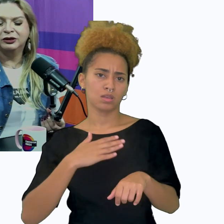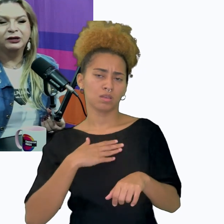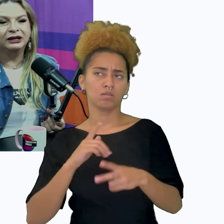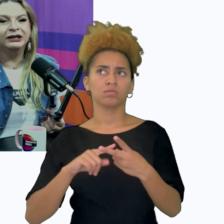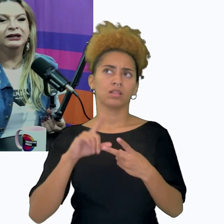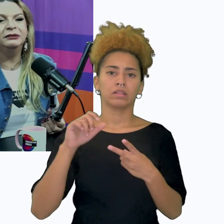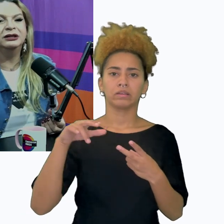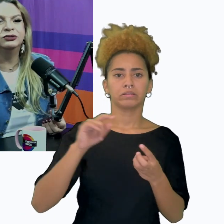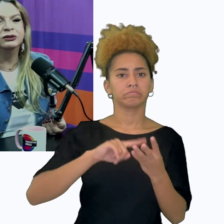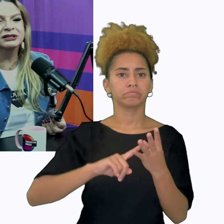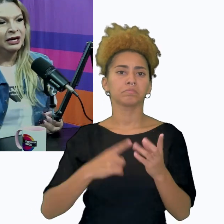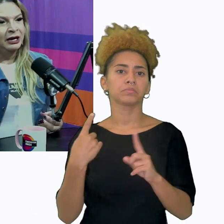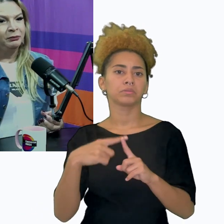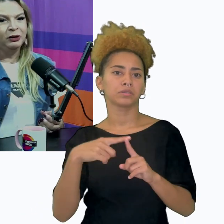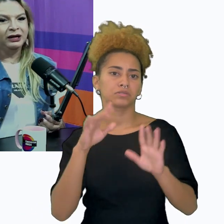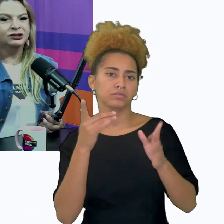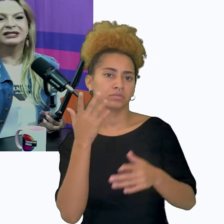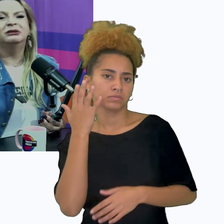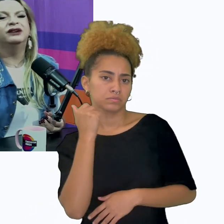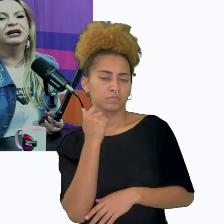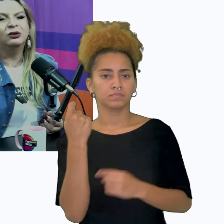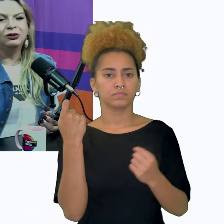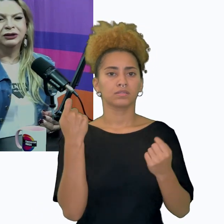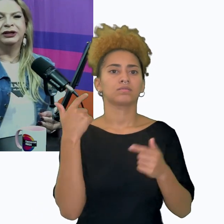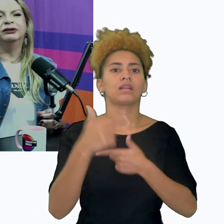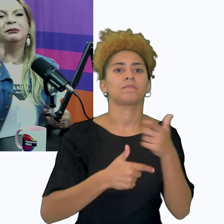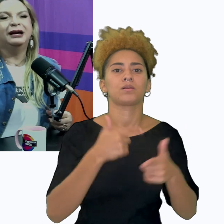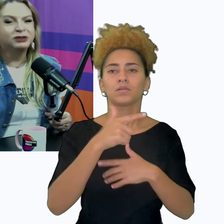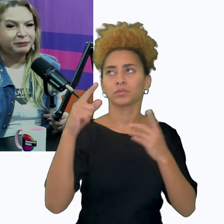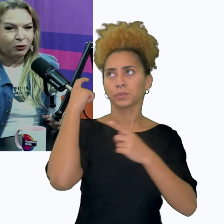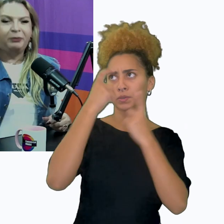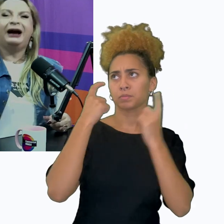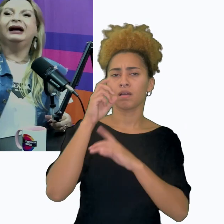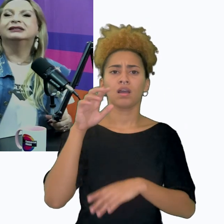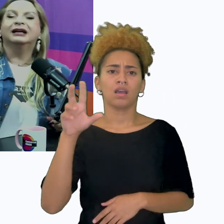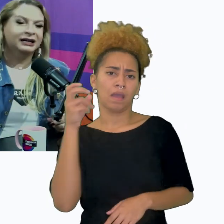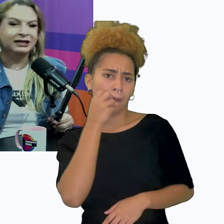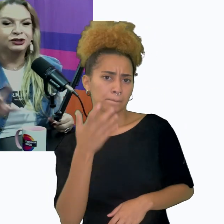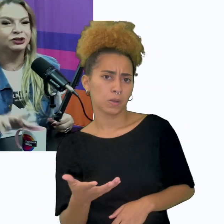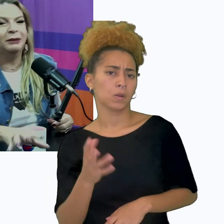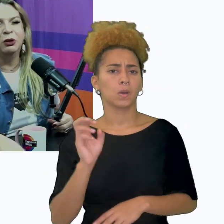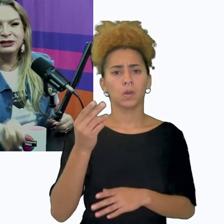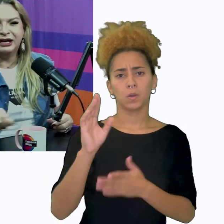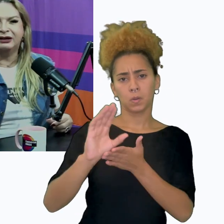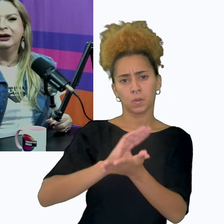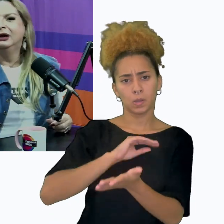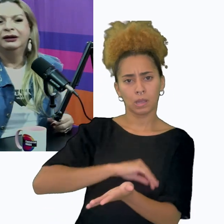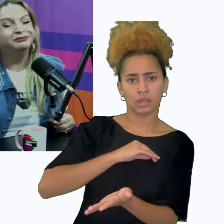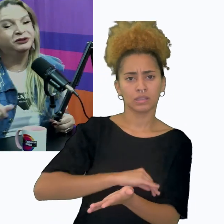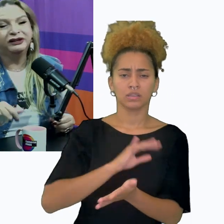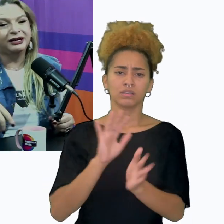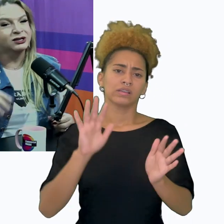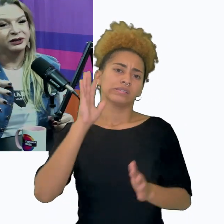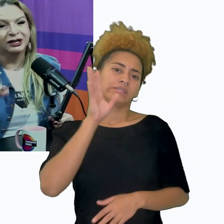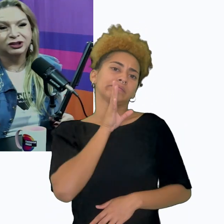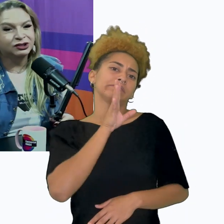só eu, a Lena e mais duas. Porque ele já sabe que vai dar conta, não tem o trabalho de se preocupar. Ai, será que essa artista é boa? Não vai brigar sobre cachê. Não